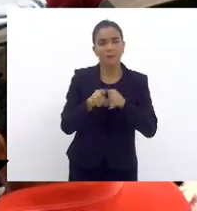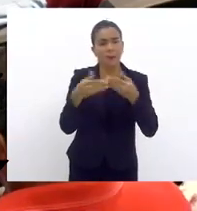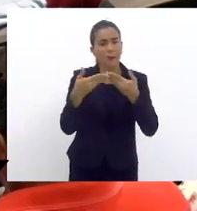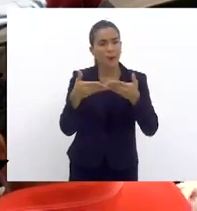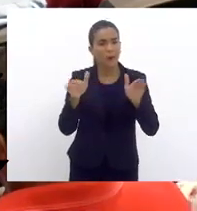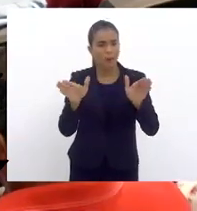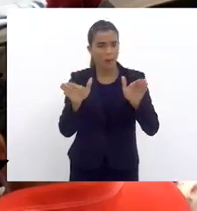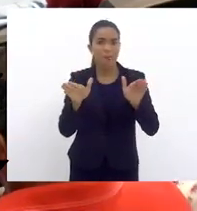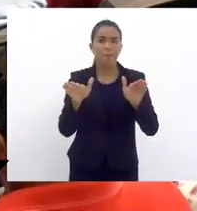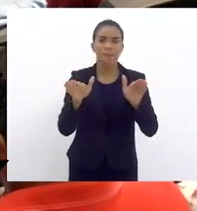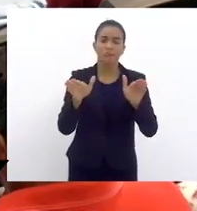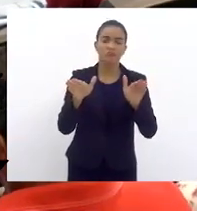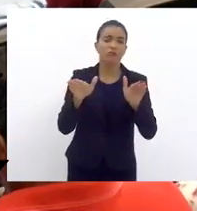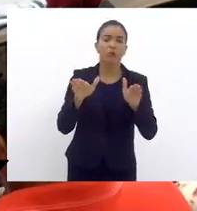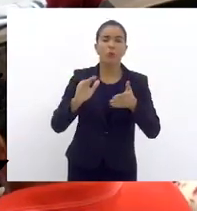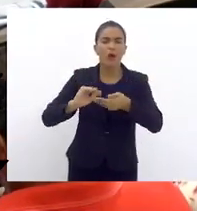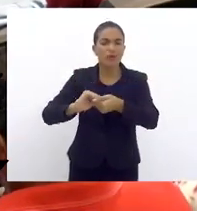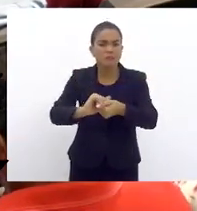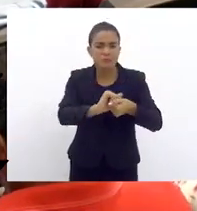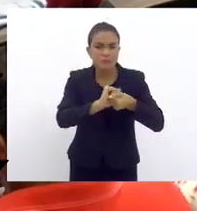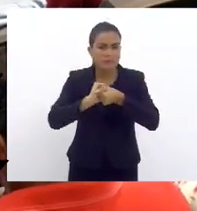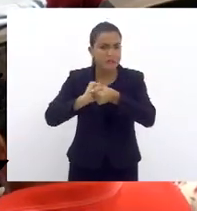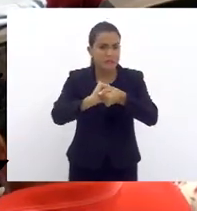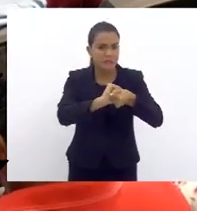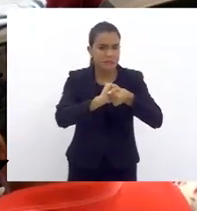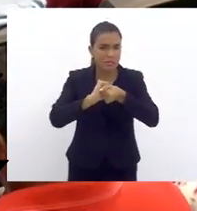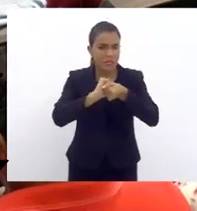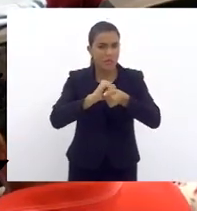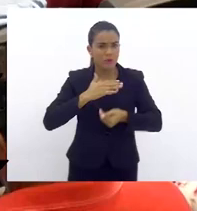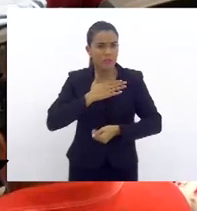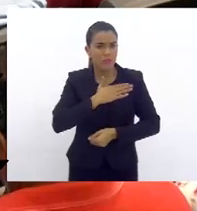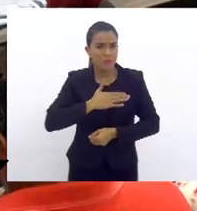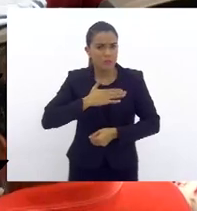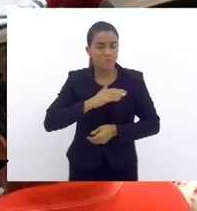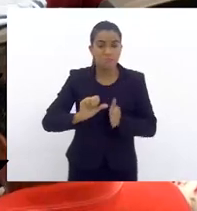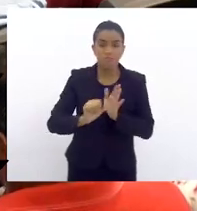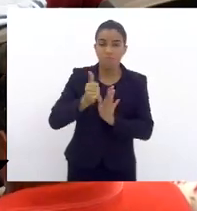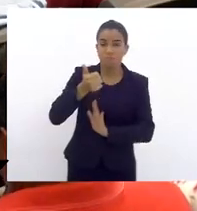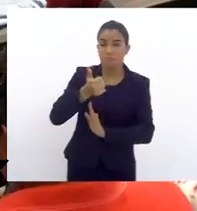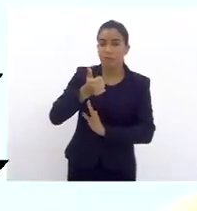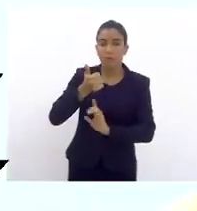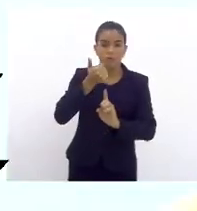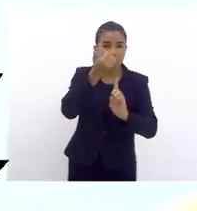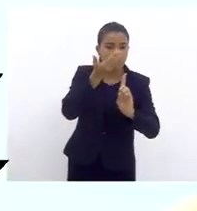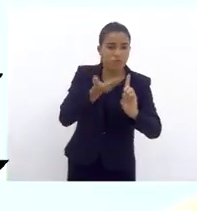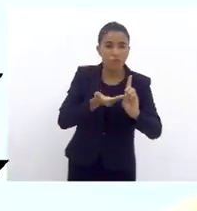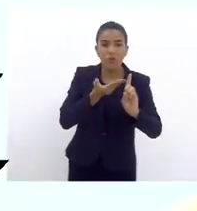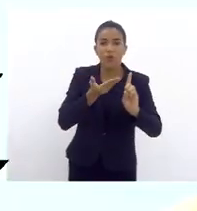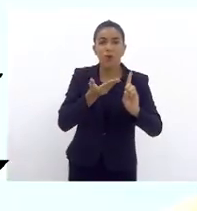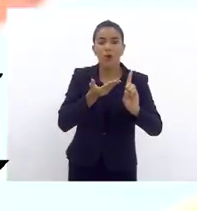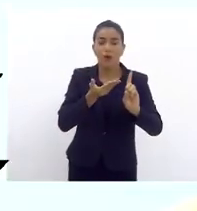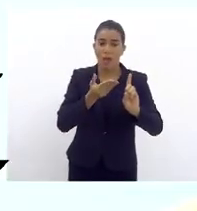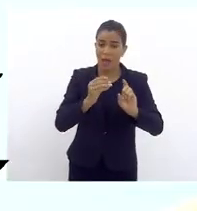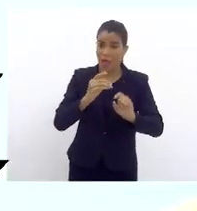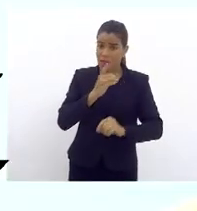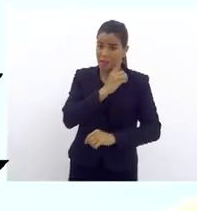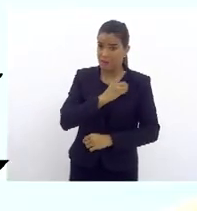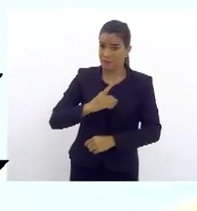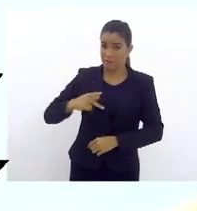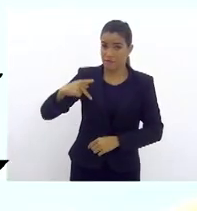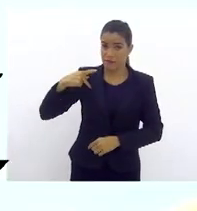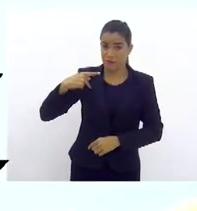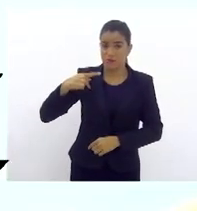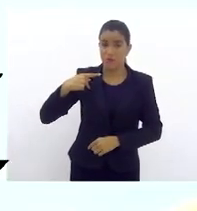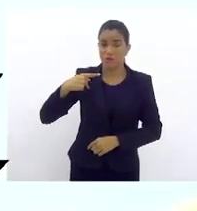aqui uma saudação primeiro reconhecendo aqui a defensoria